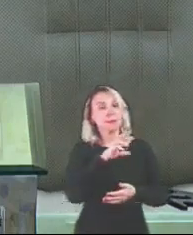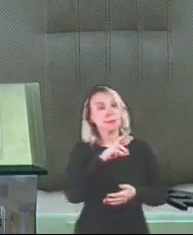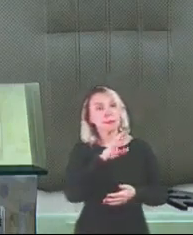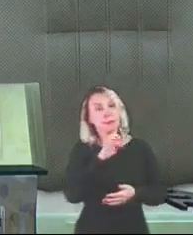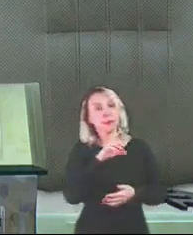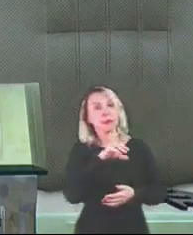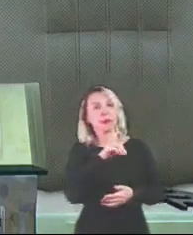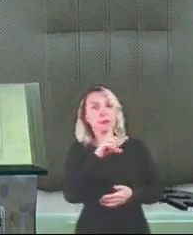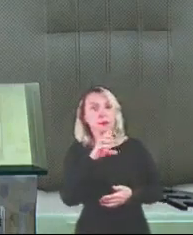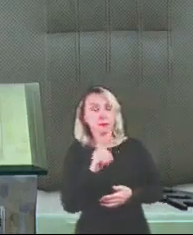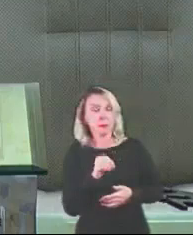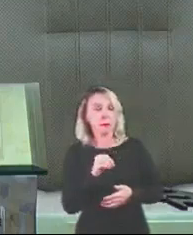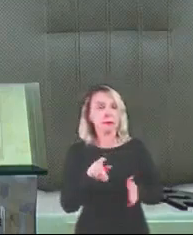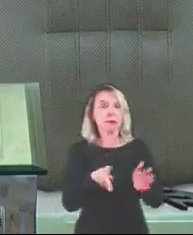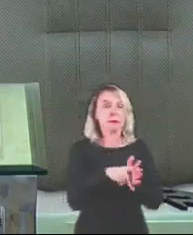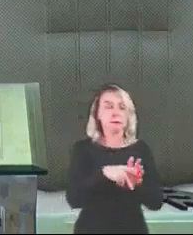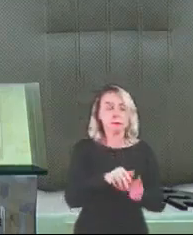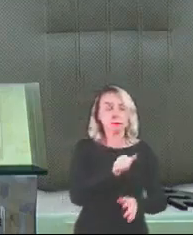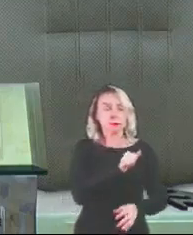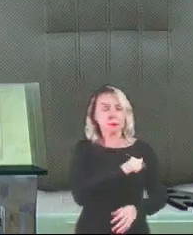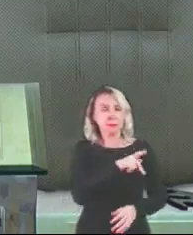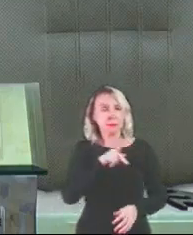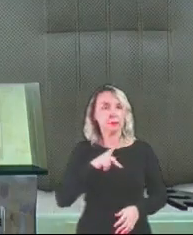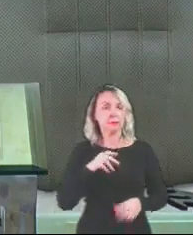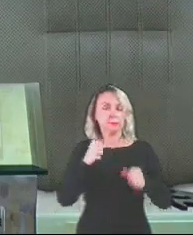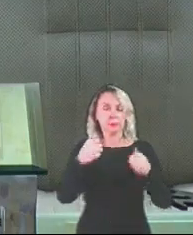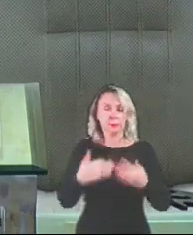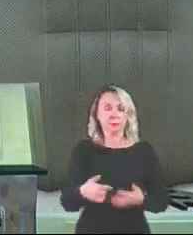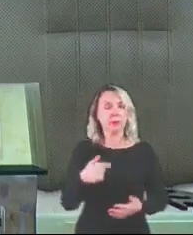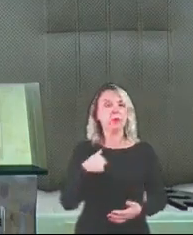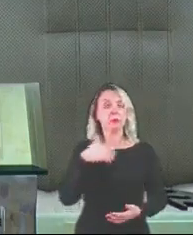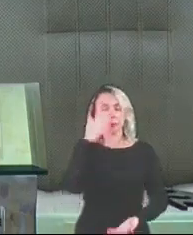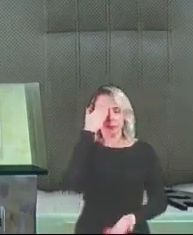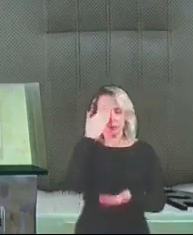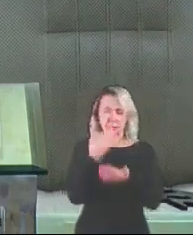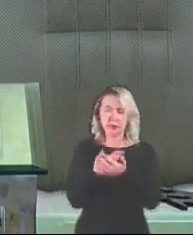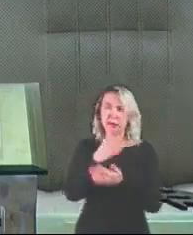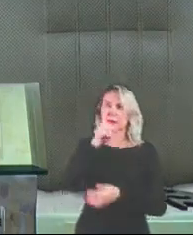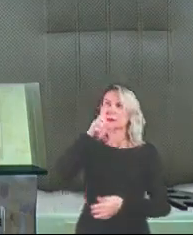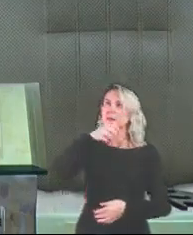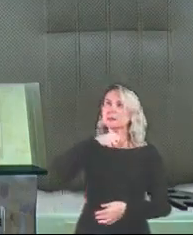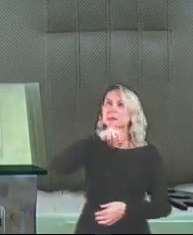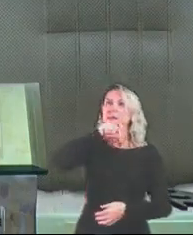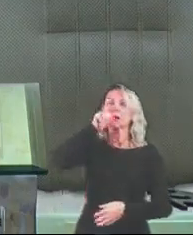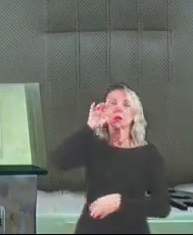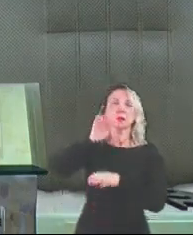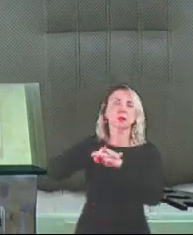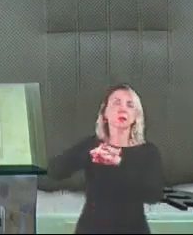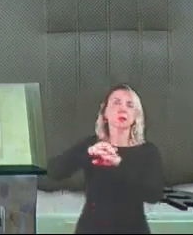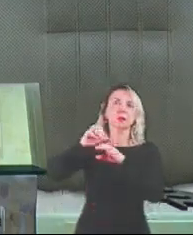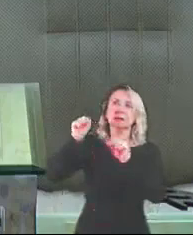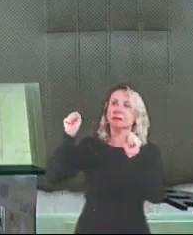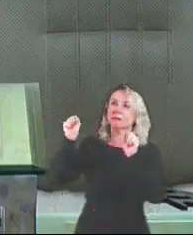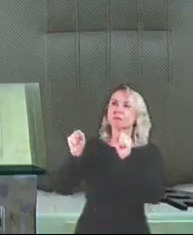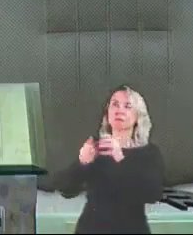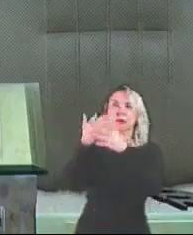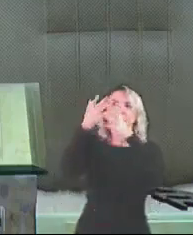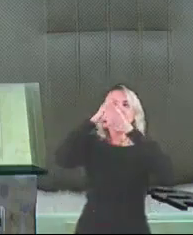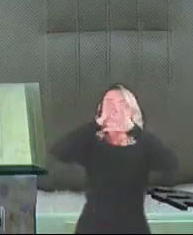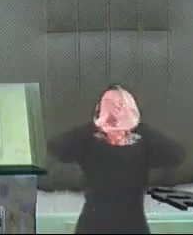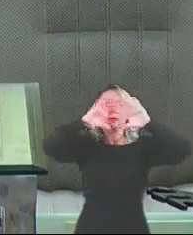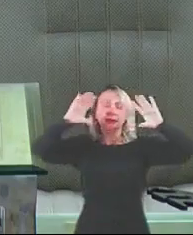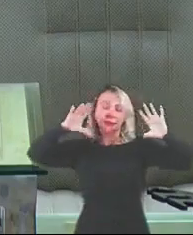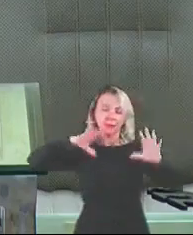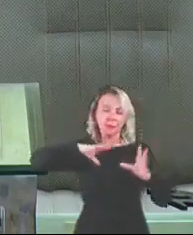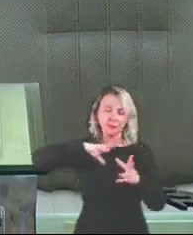creio em Deus Pai, Todo-Poderoso, Criador do céu e da terra. Anos